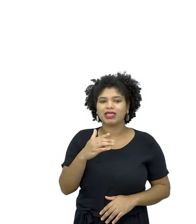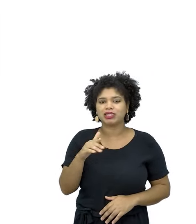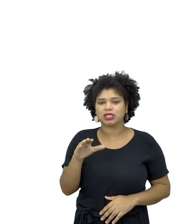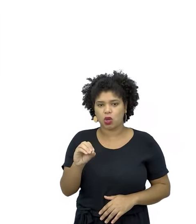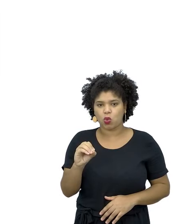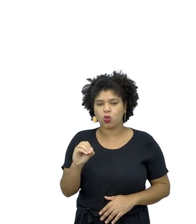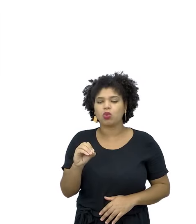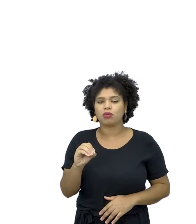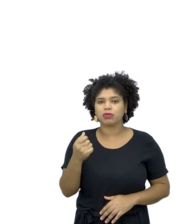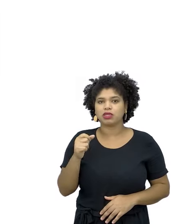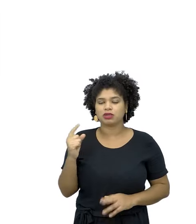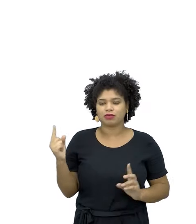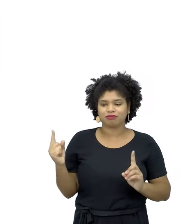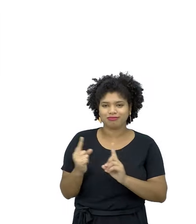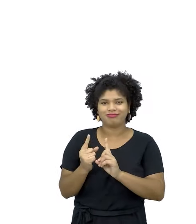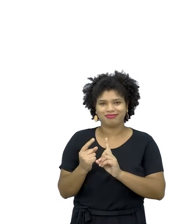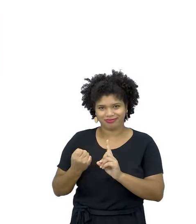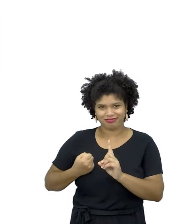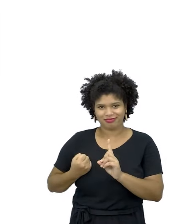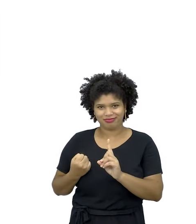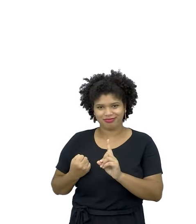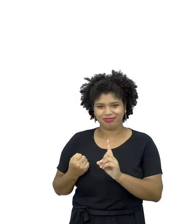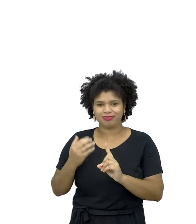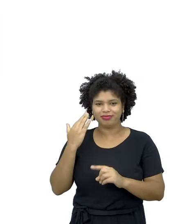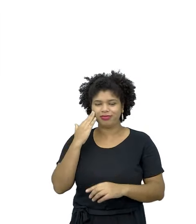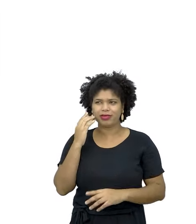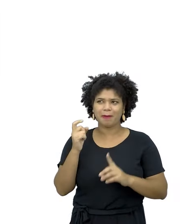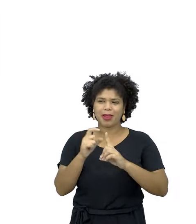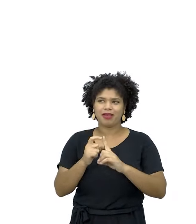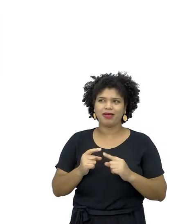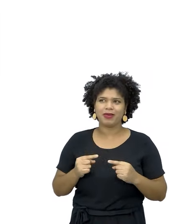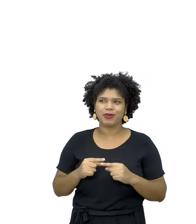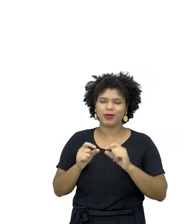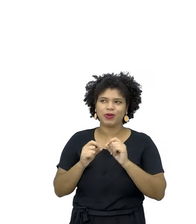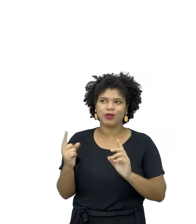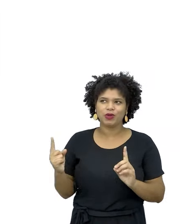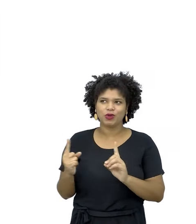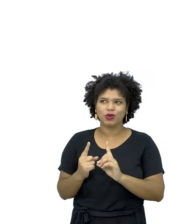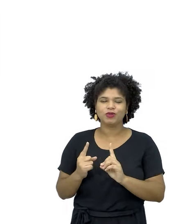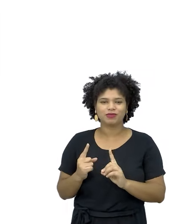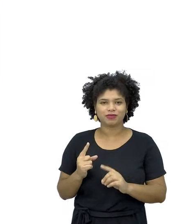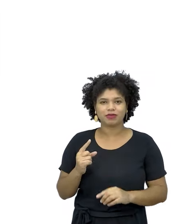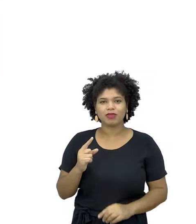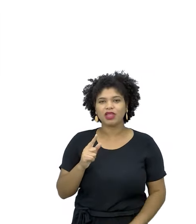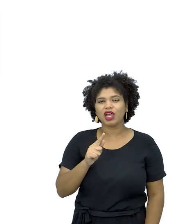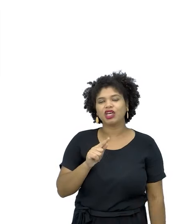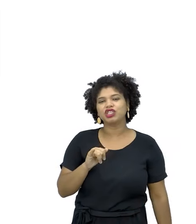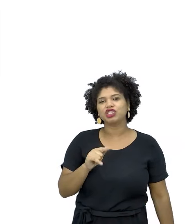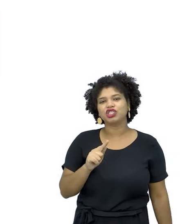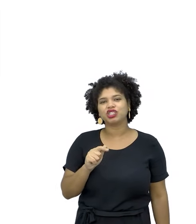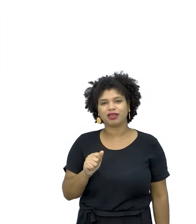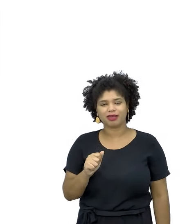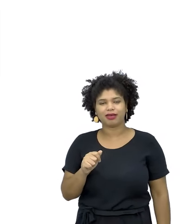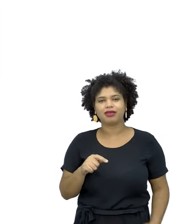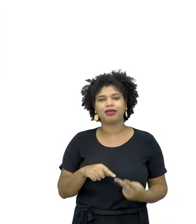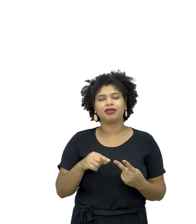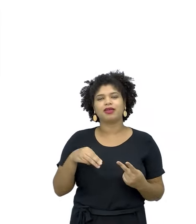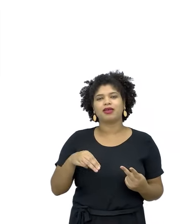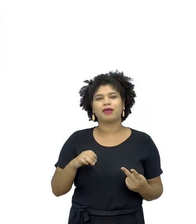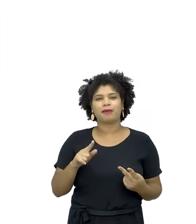muito pequenos. Expressar numericamente o valor de grandezas por meio da notação científica em diferentes